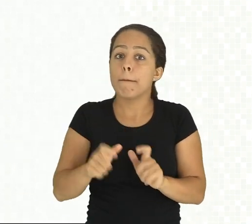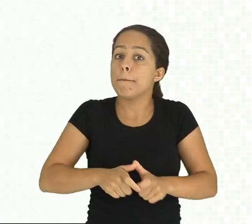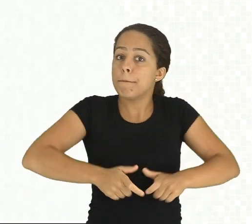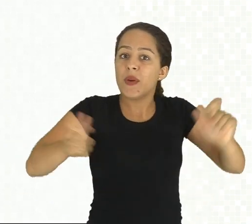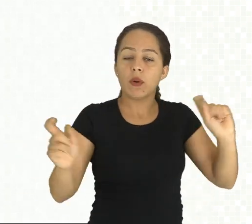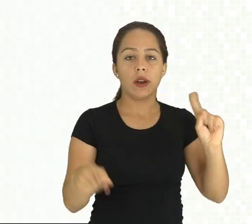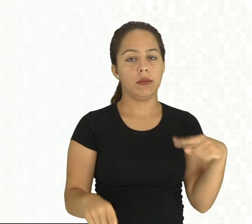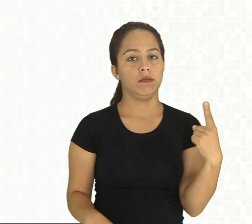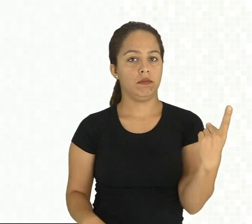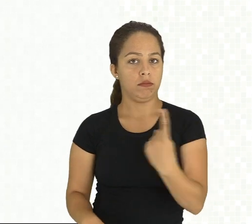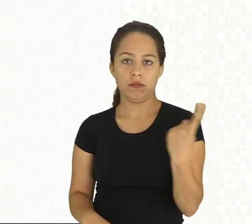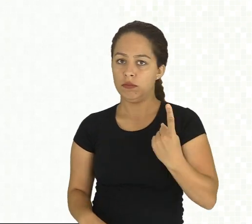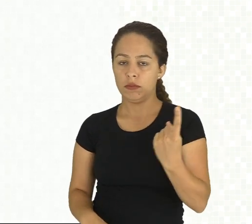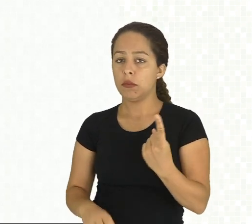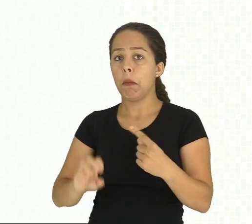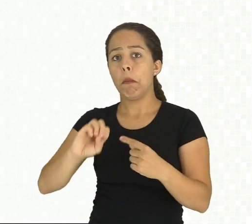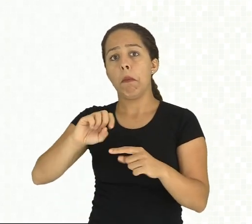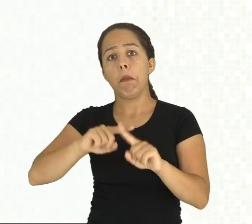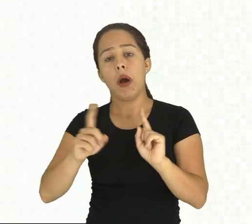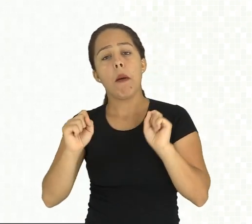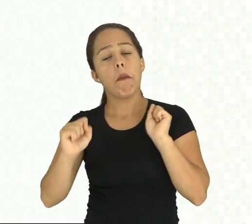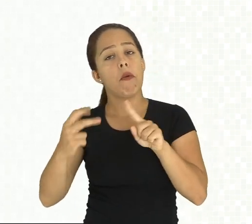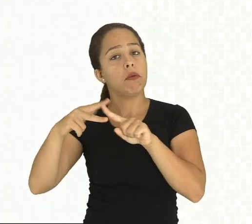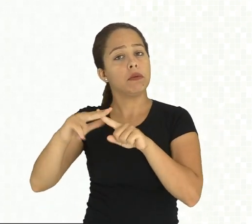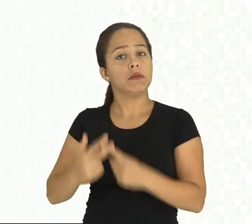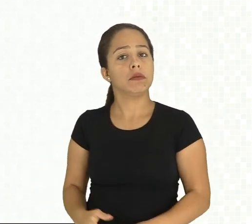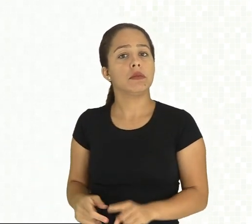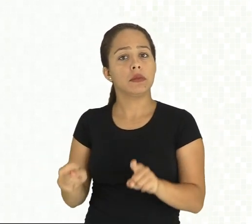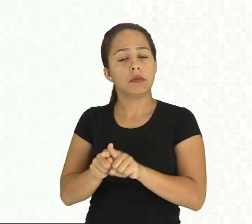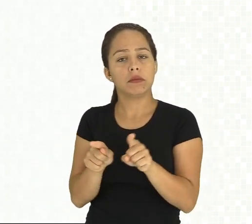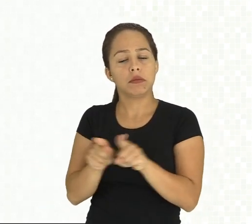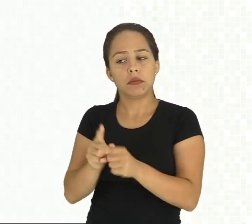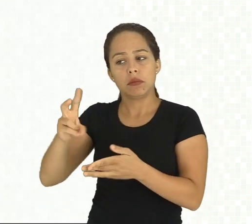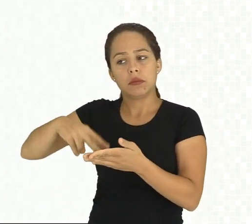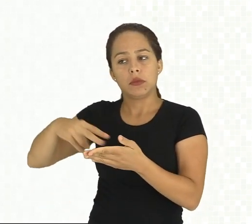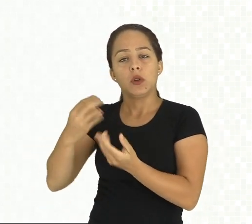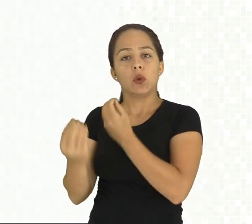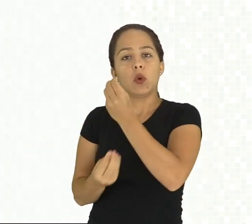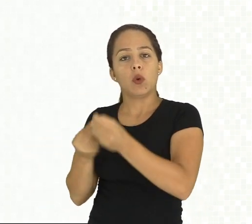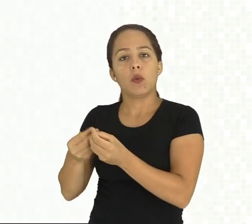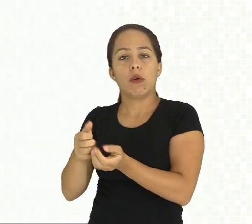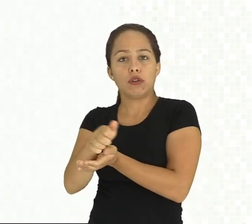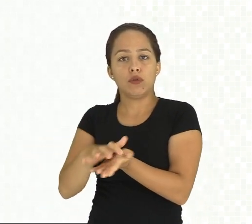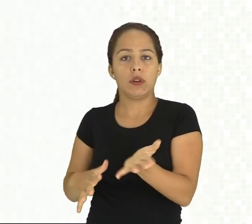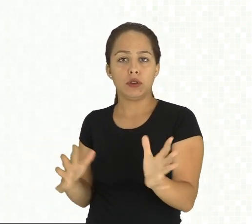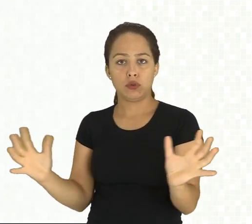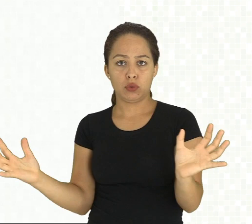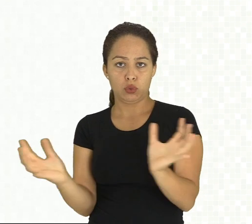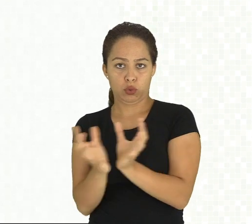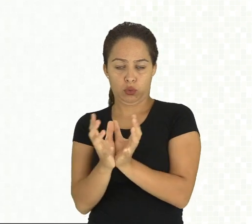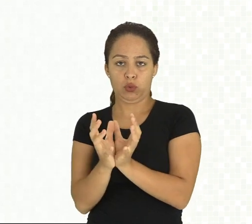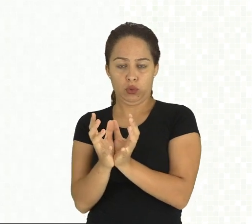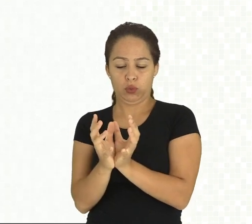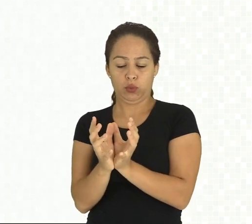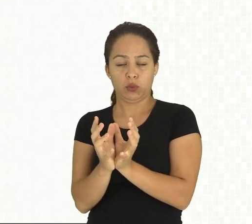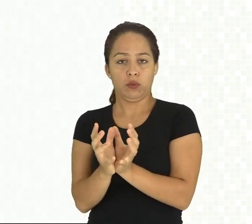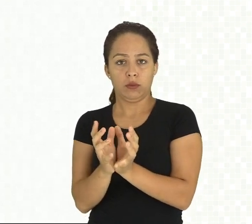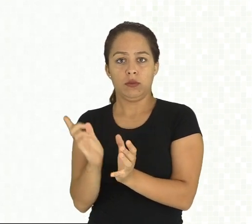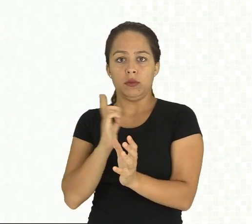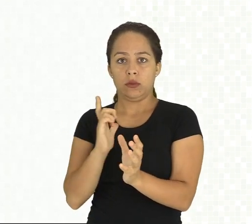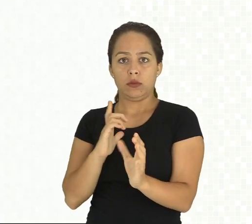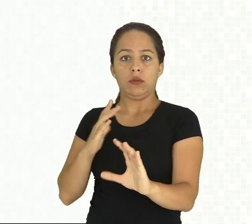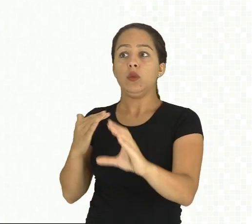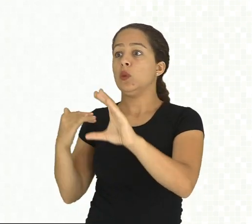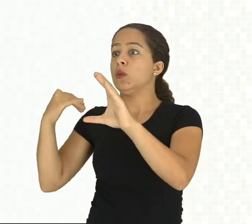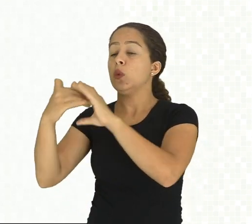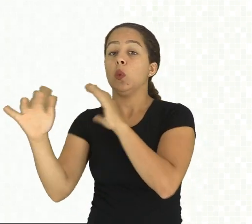que seja individual tá certo mas você pode reconfigurar isso aqui dá uma lidinha e como fazer para poder